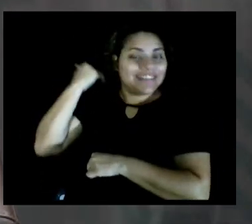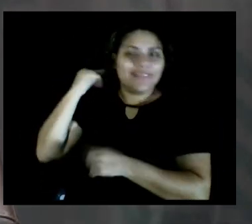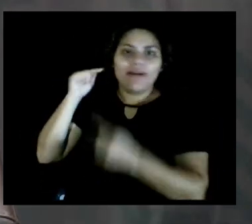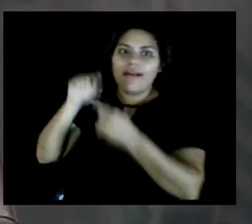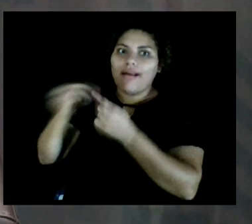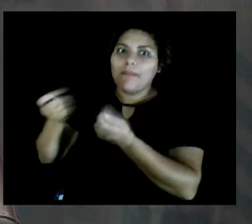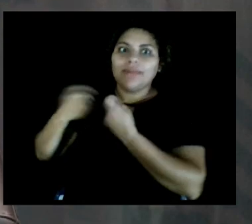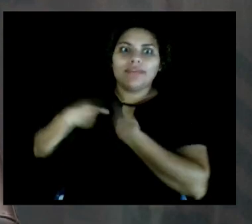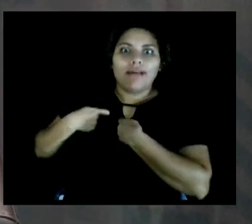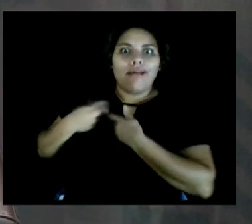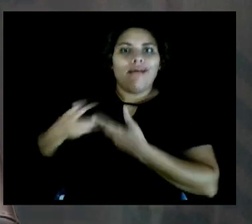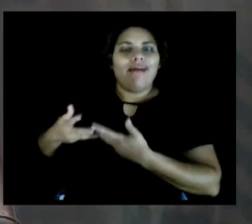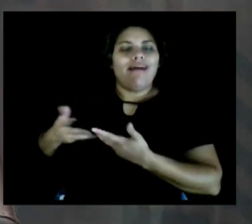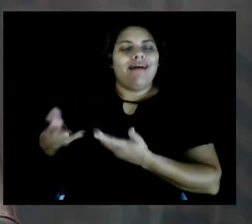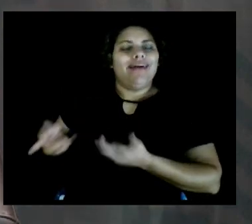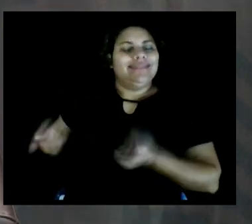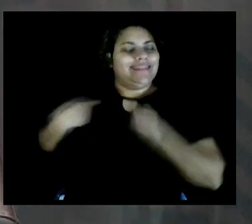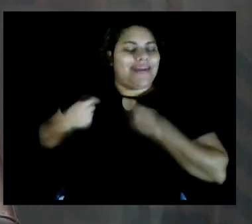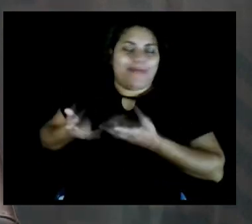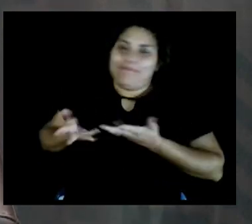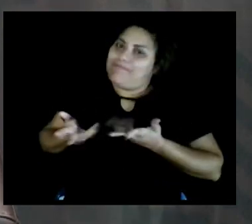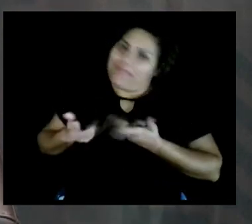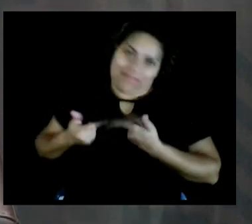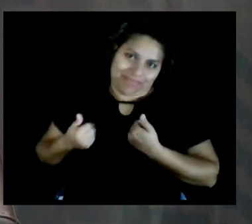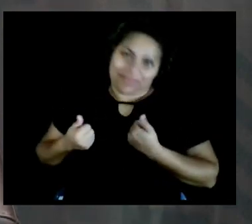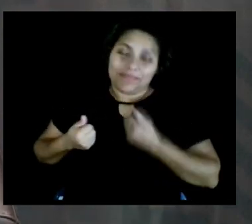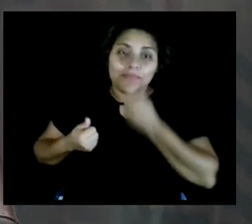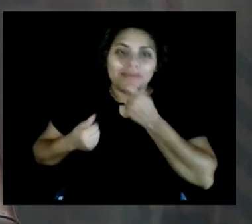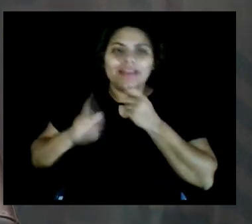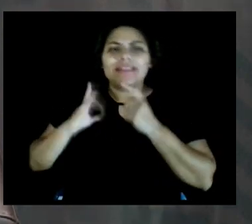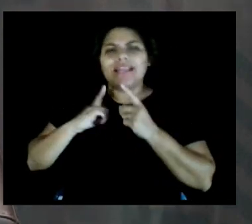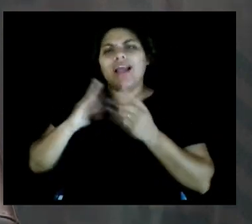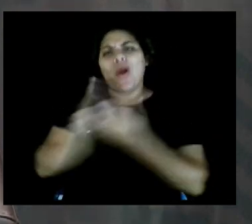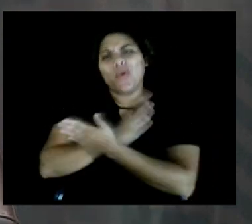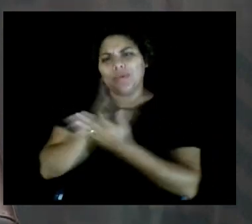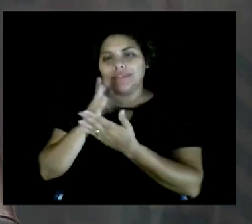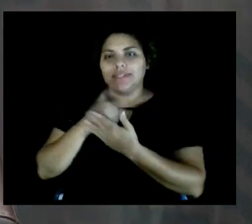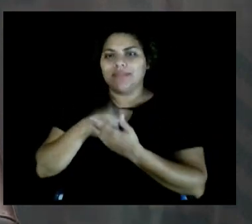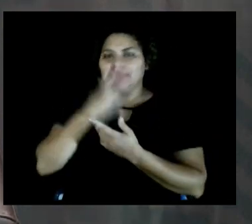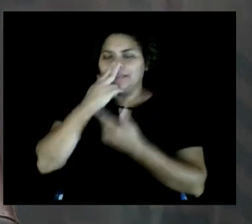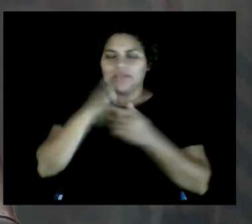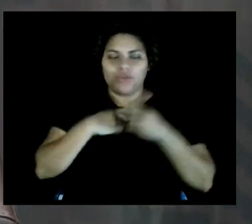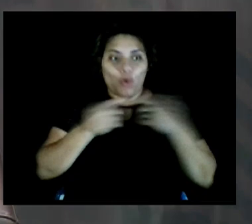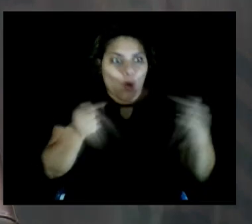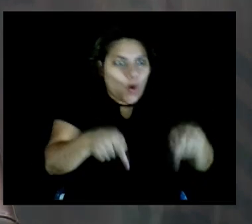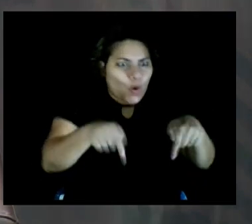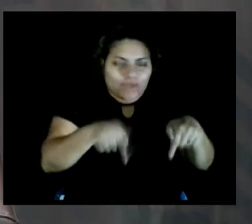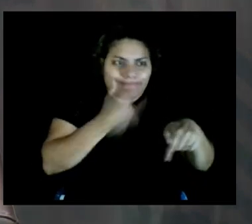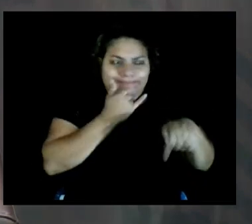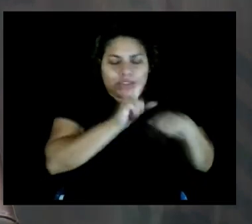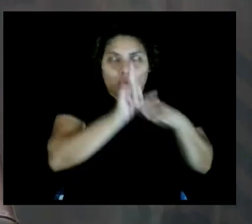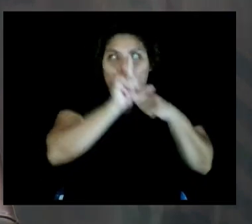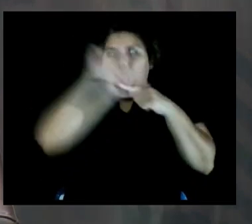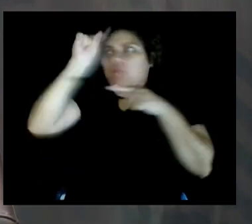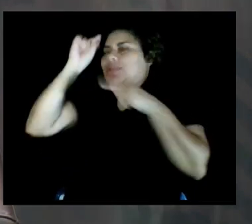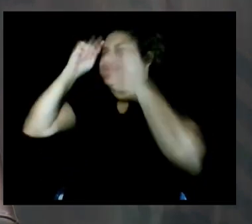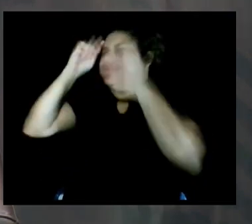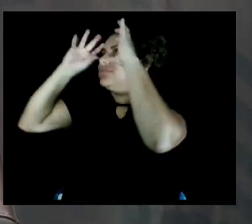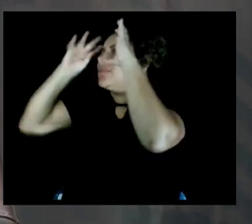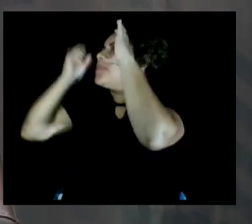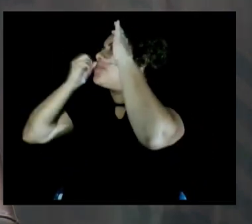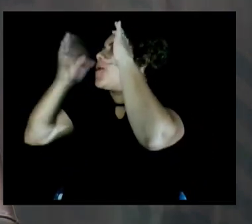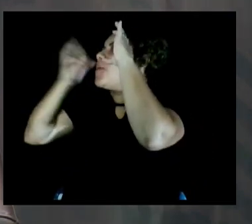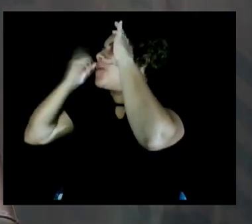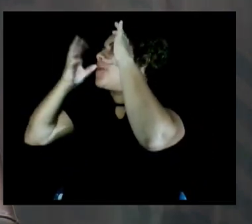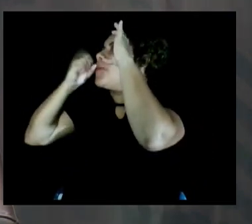que a fuga, ela também tem os dois lados, positivo e negativo, mas é uma fuga boa, né? Então, da pandemia para